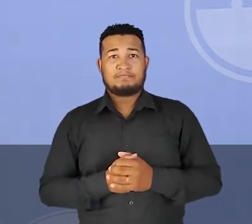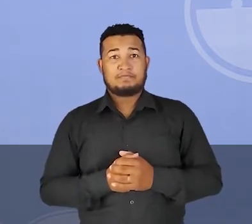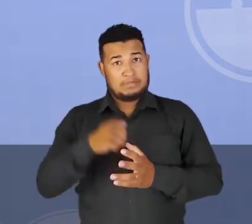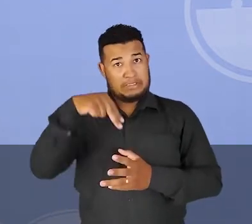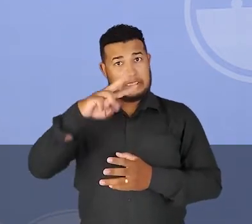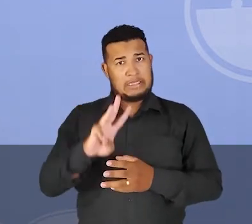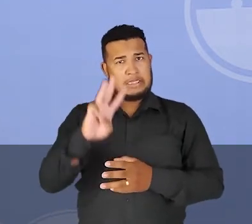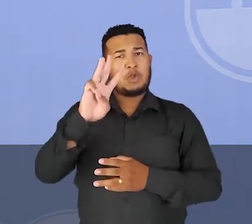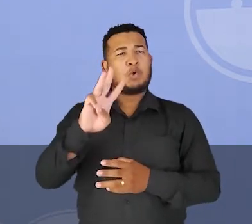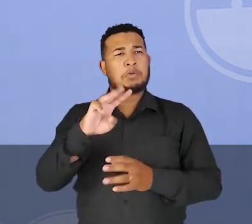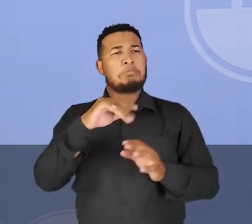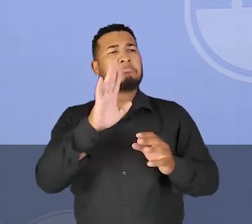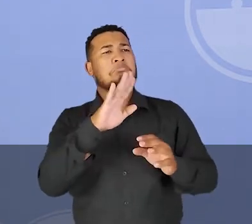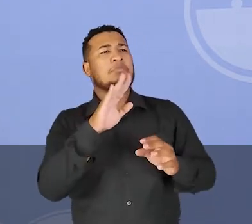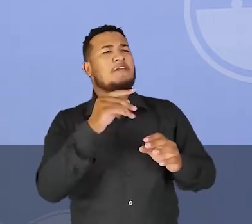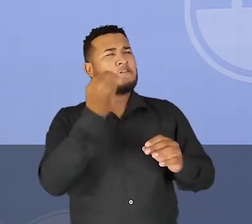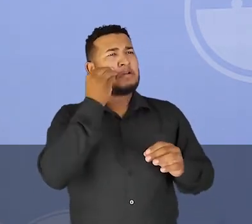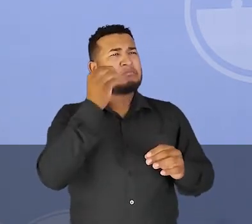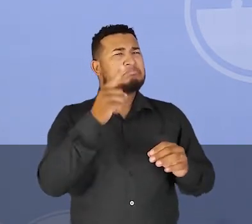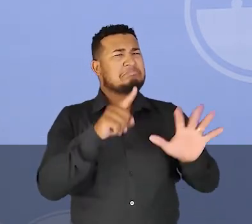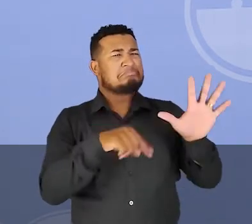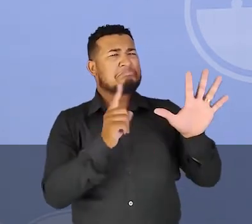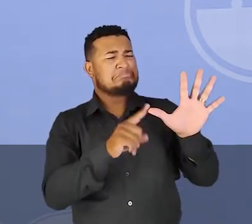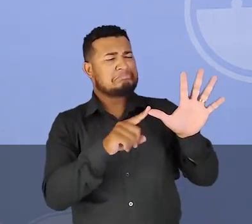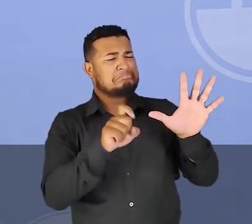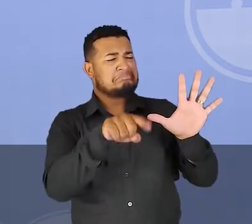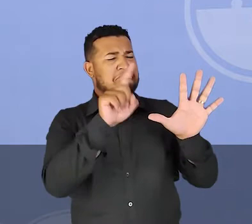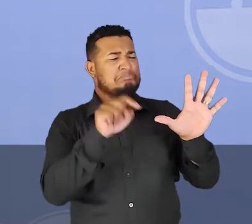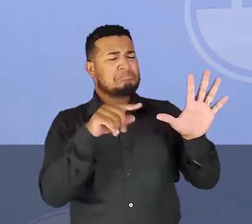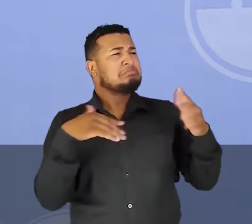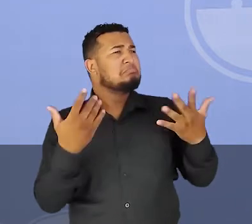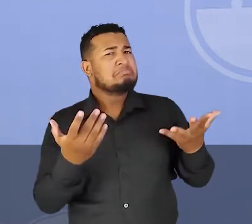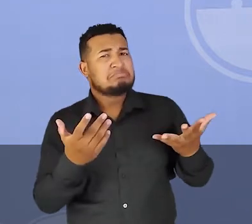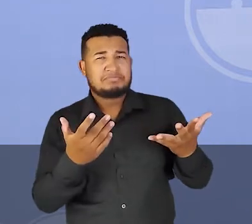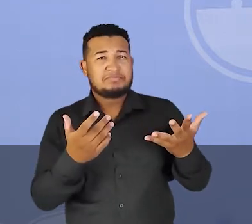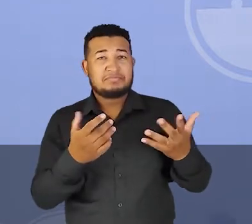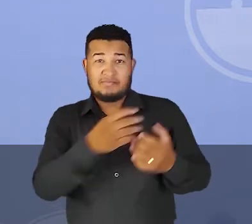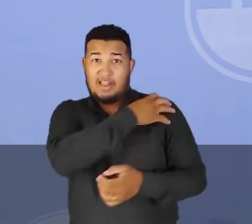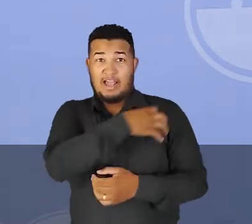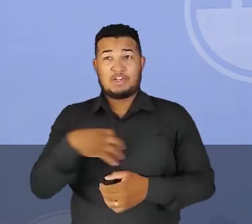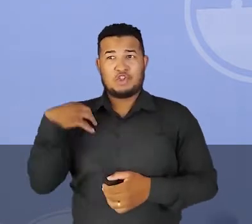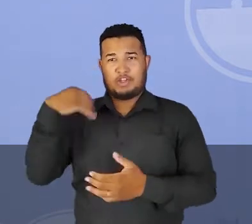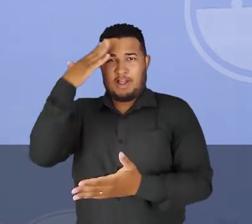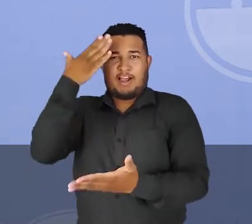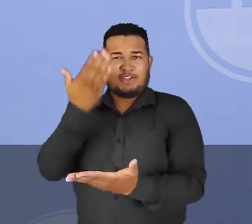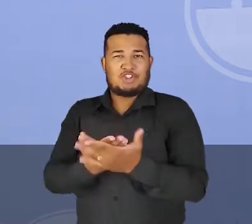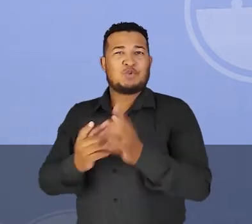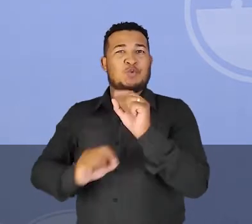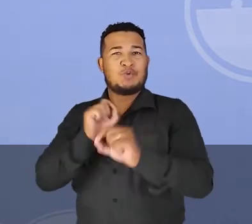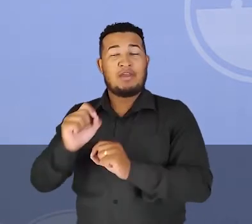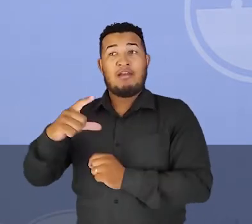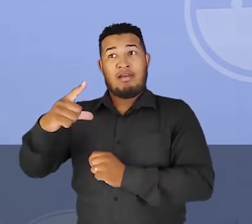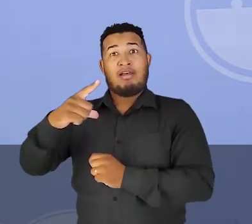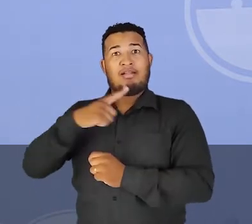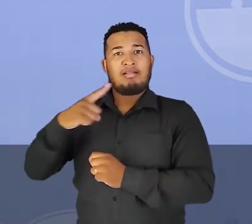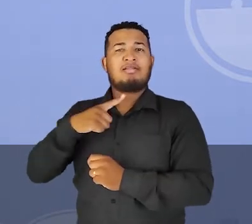Newton vai questionar esse quinto elemento. Aristóteles acreditava, então, que